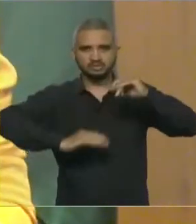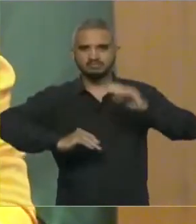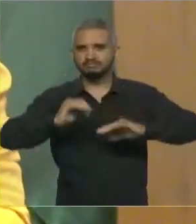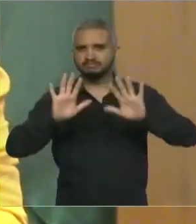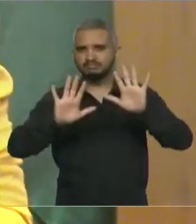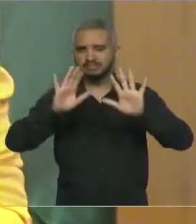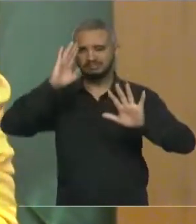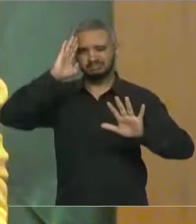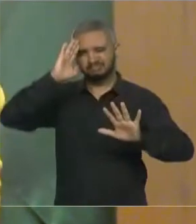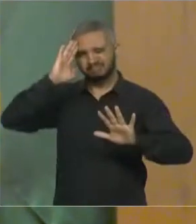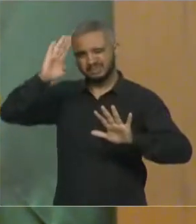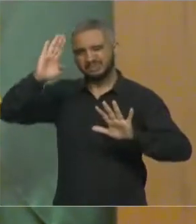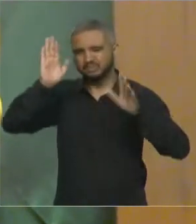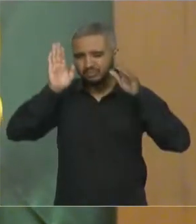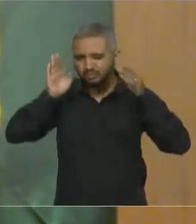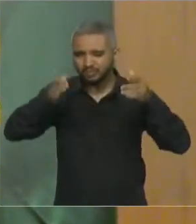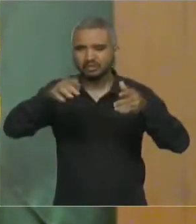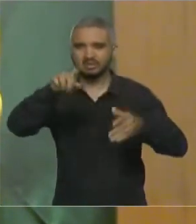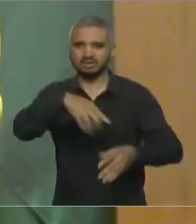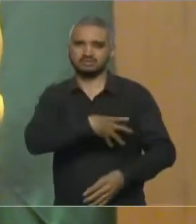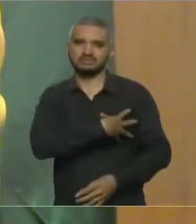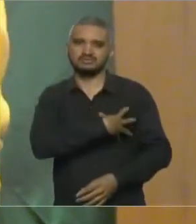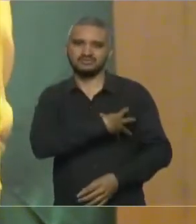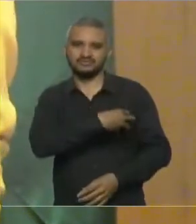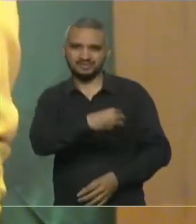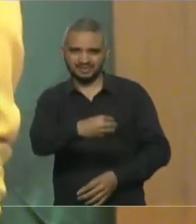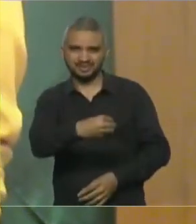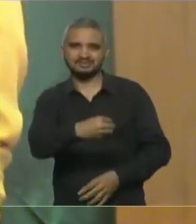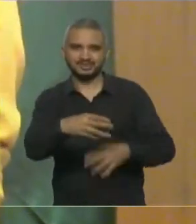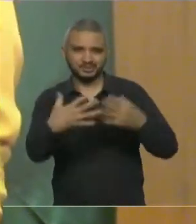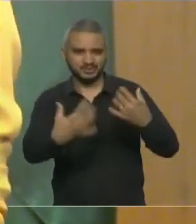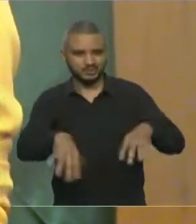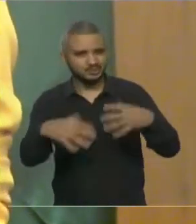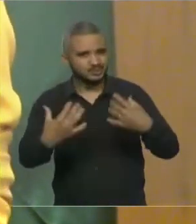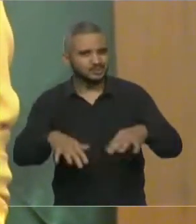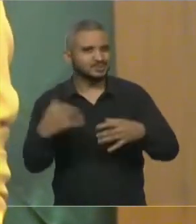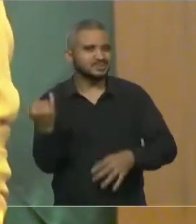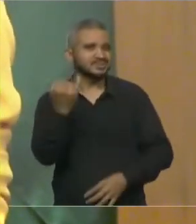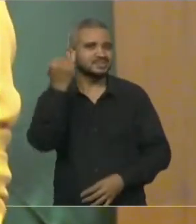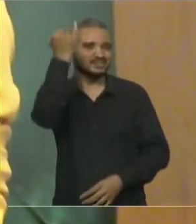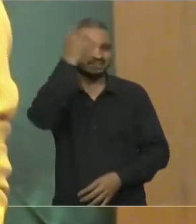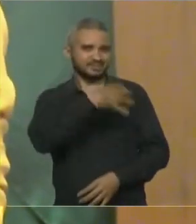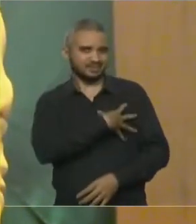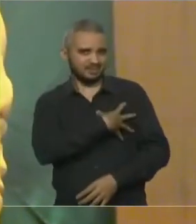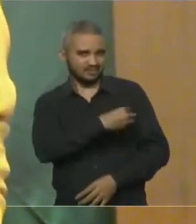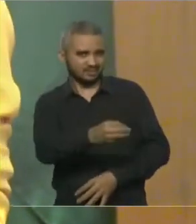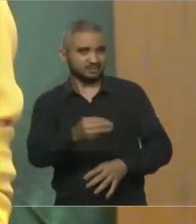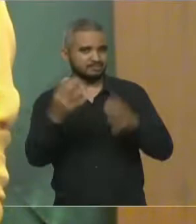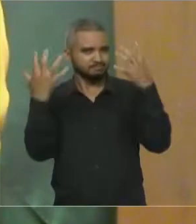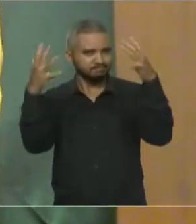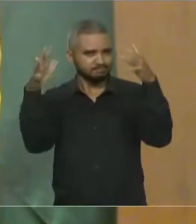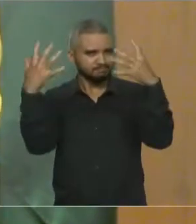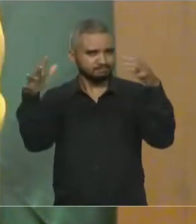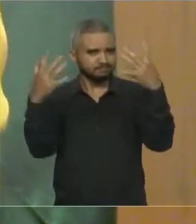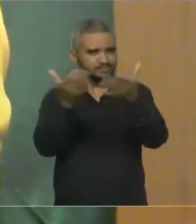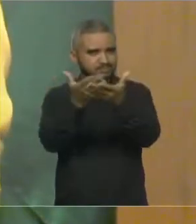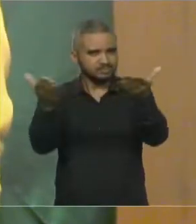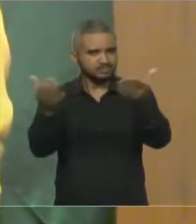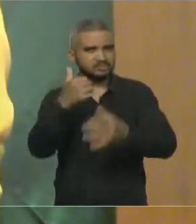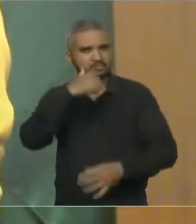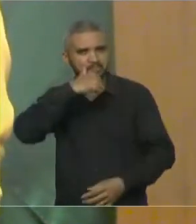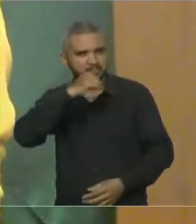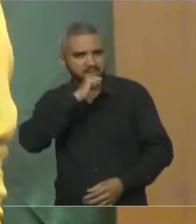os nossos filhos, os nossos tesouros. Então, parabenizo a todas as mães do nosso estado, do nosso tão querido estado